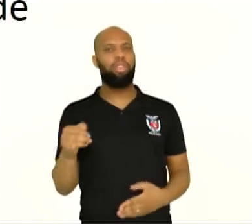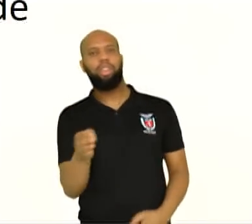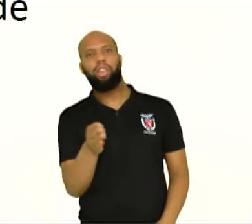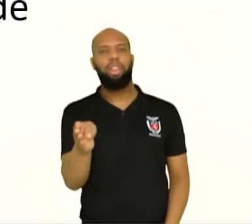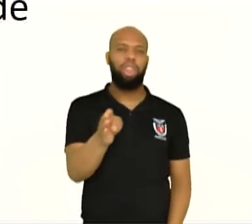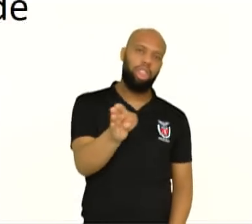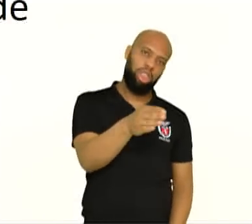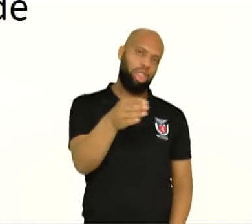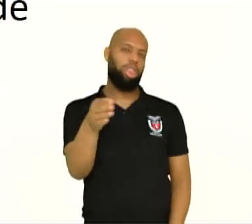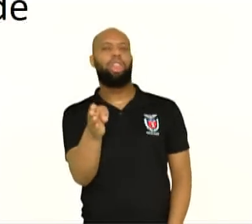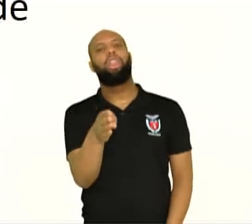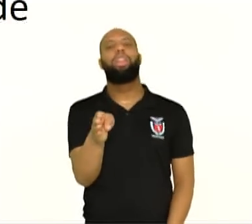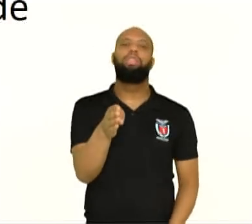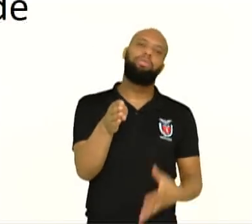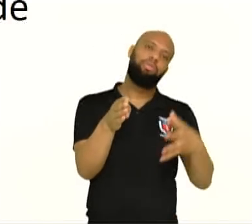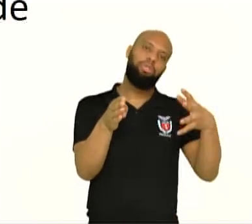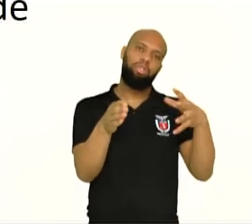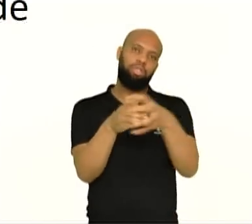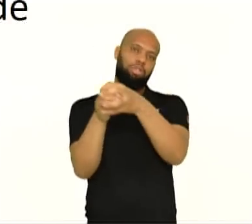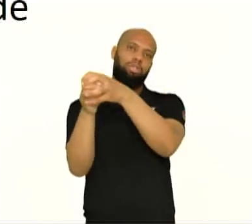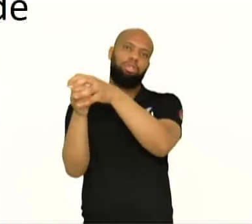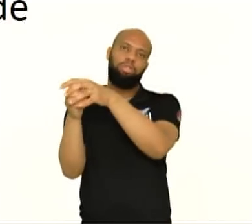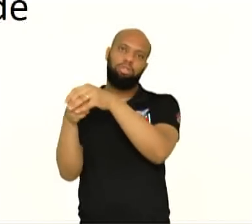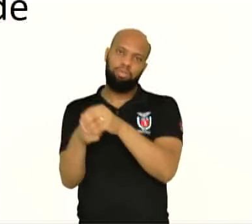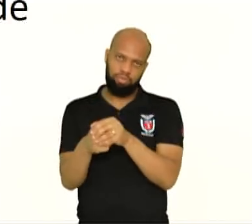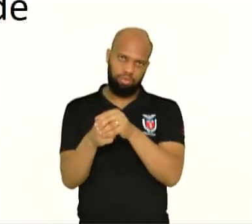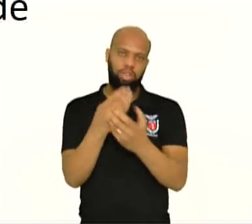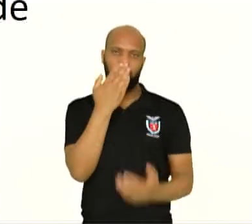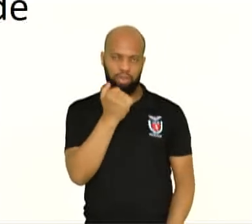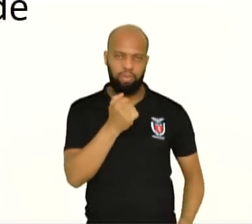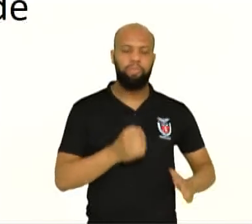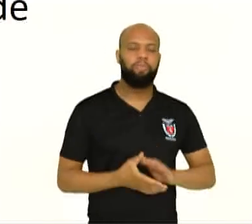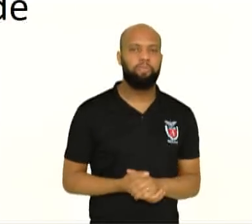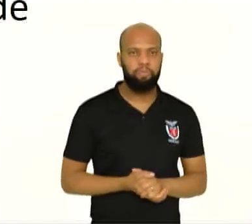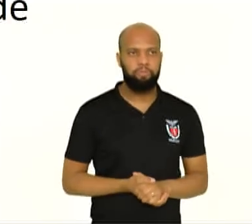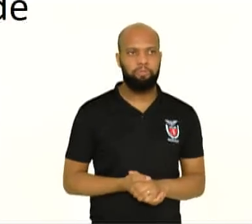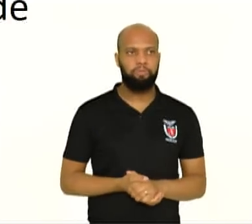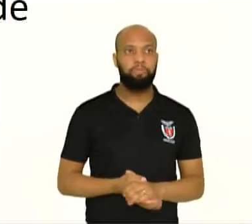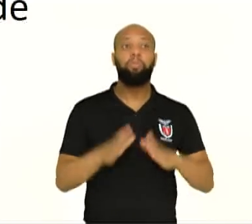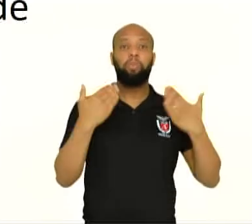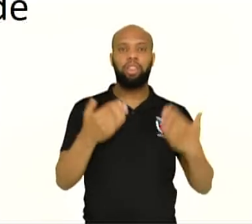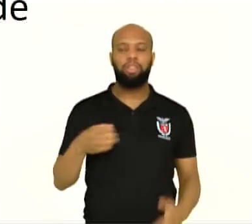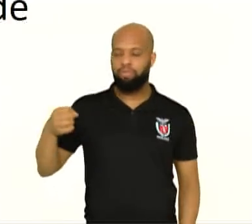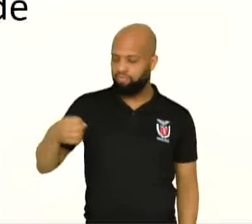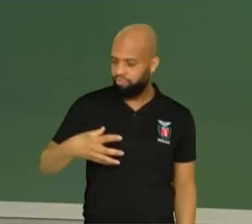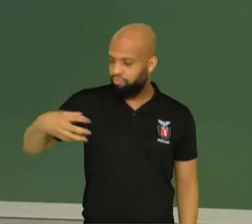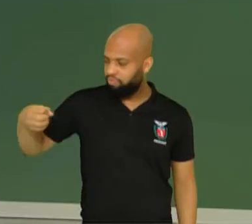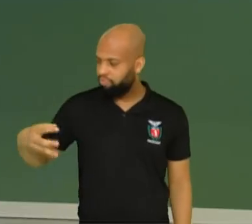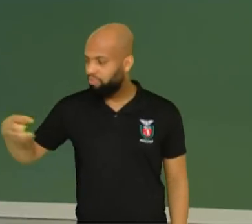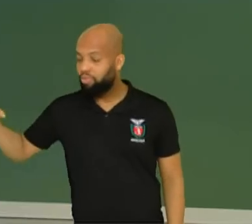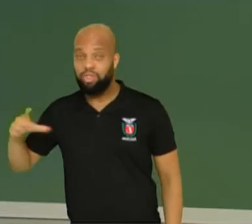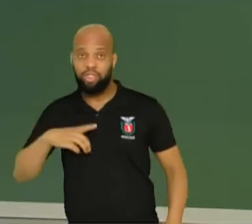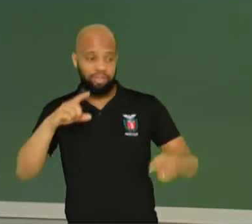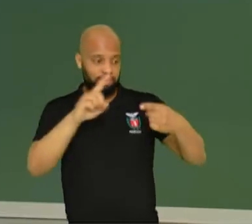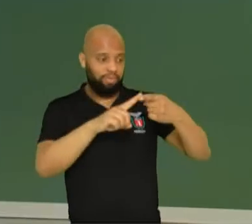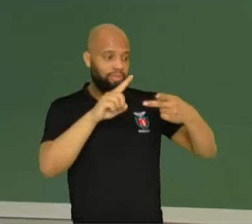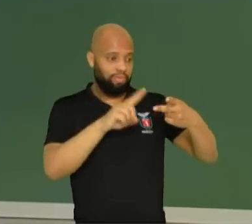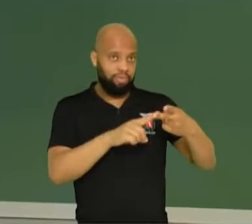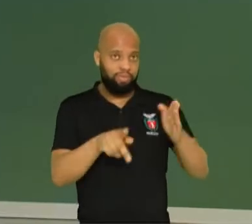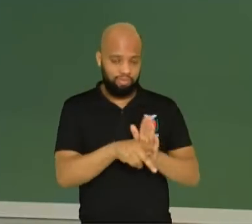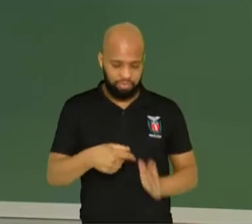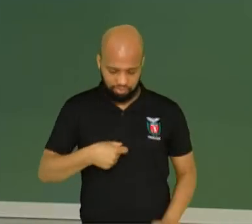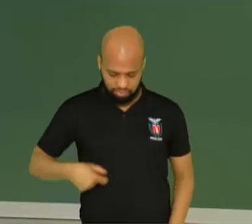mais molinho e ela acaba introduzindo ele dentro da boca. As águas-vivas, elas vão ter dois tipos de